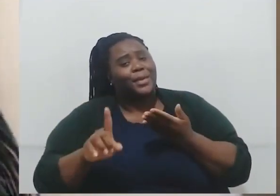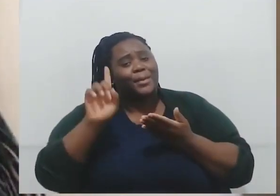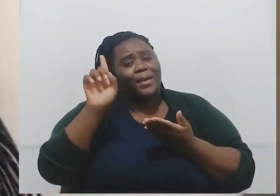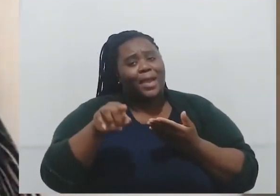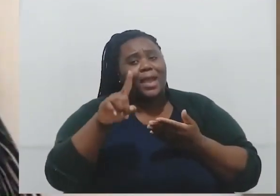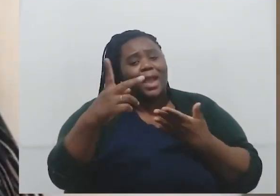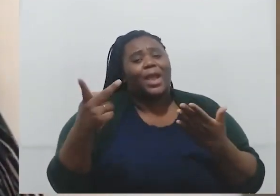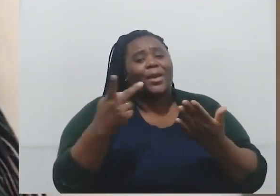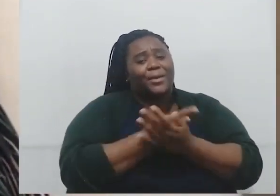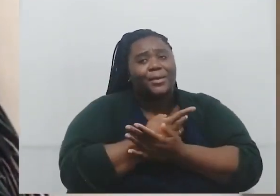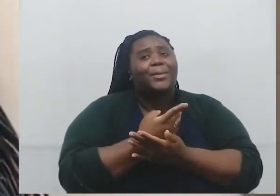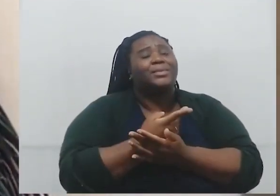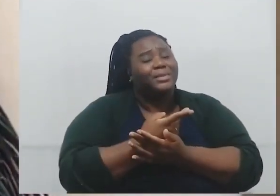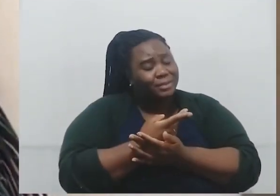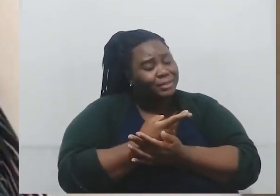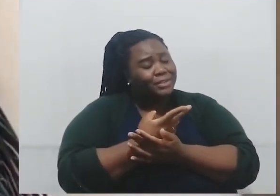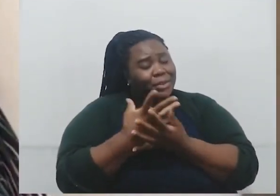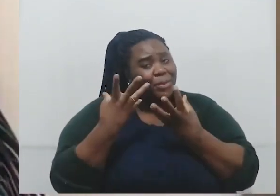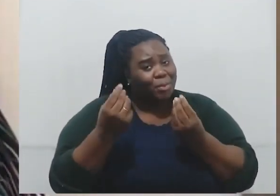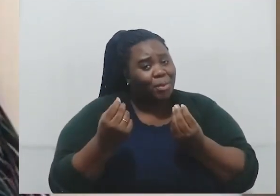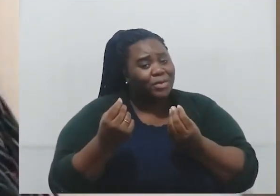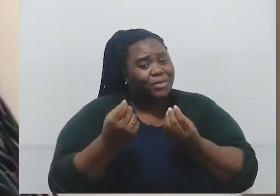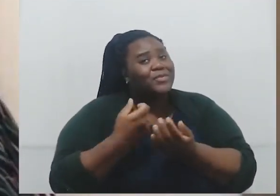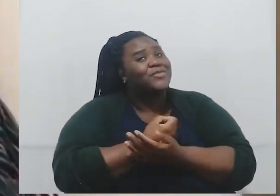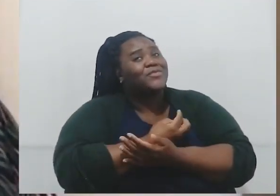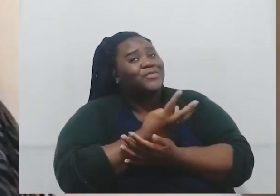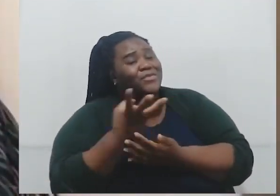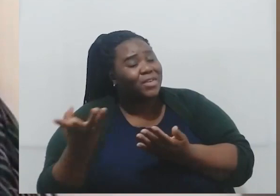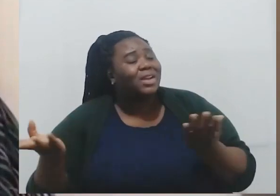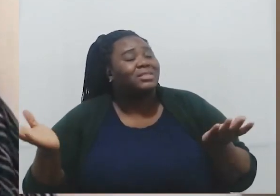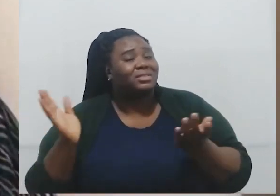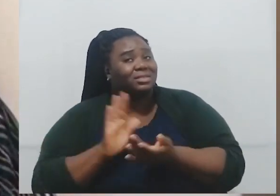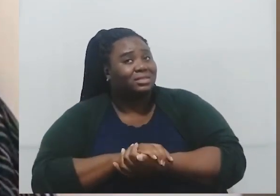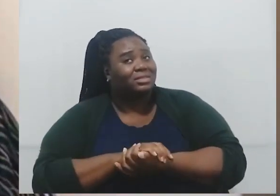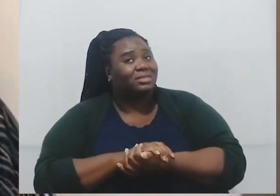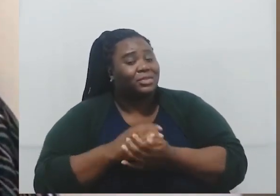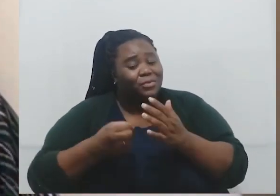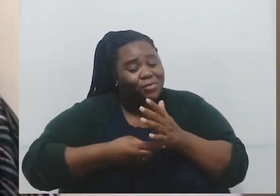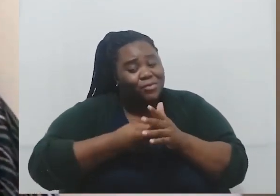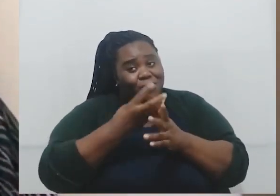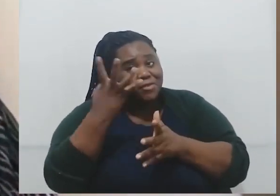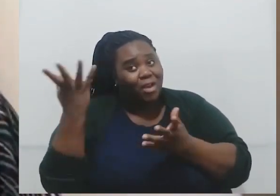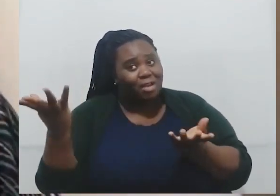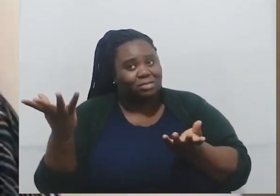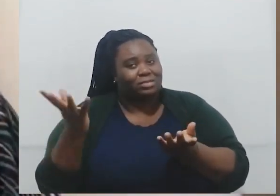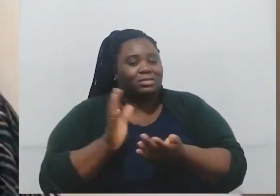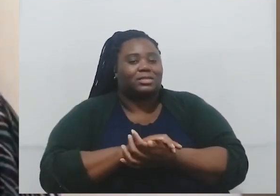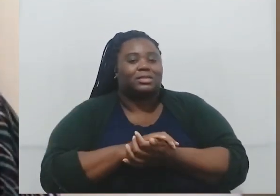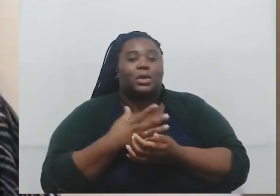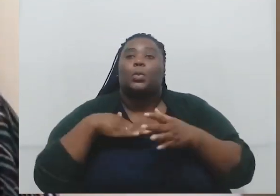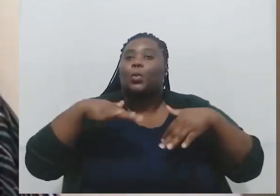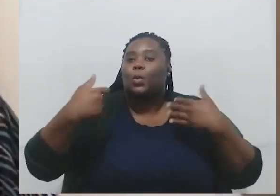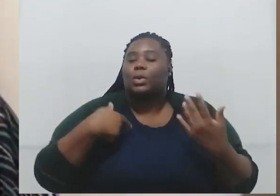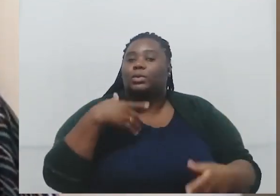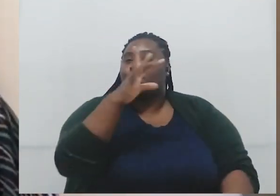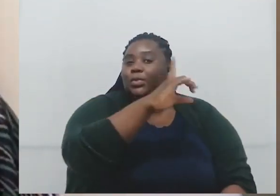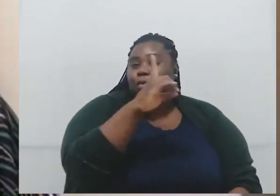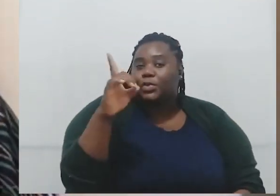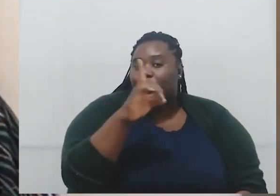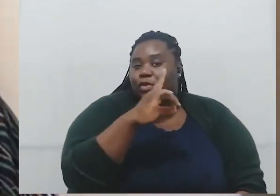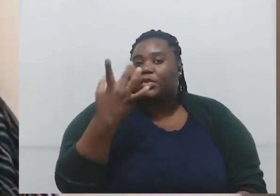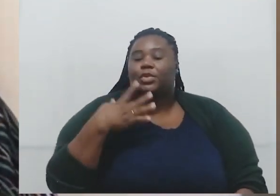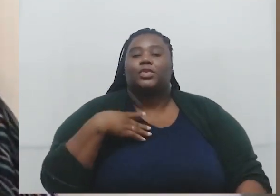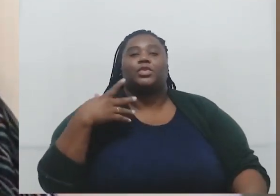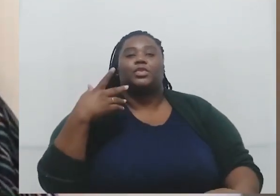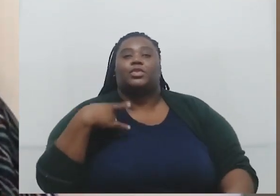muitas vezes, né? E muitas vezes, quando eu dirigi a direção com o Rafa, em alguns momentos eu